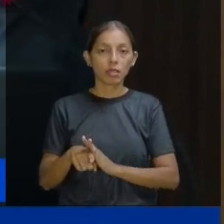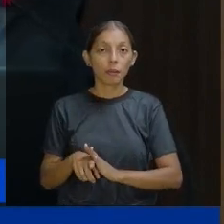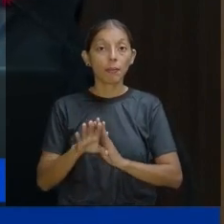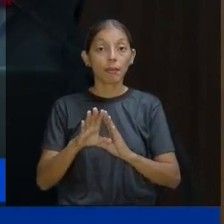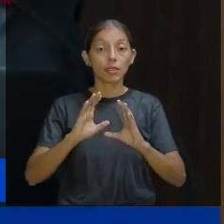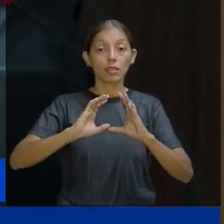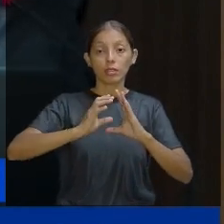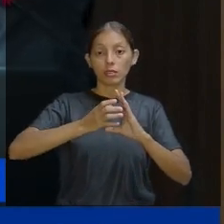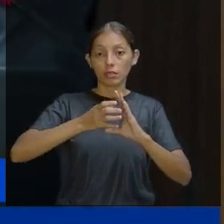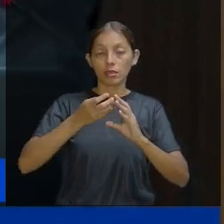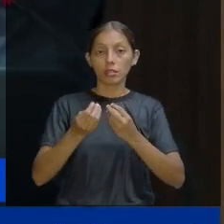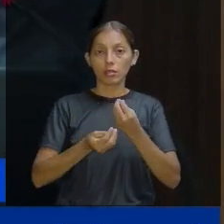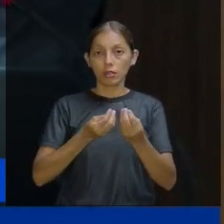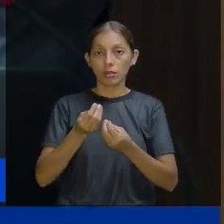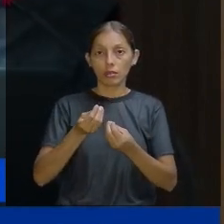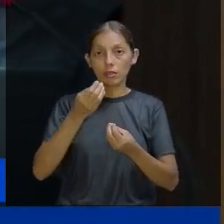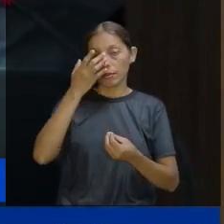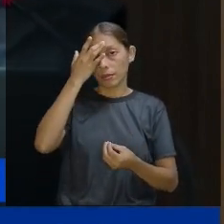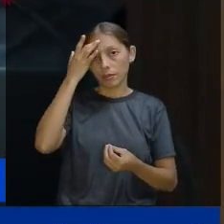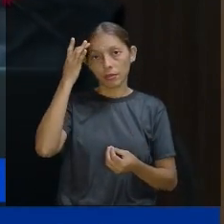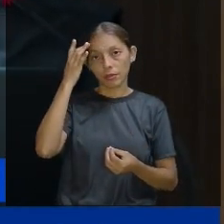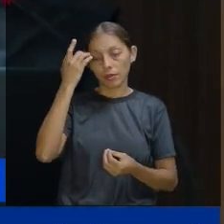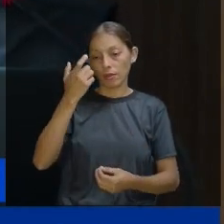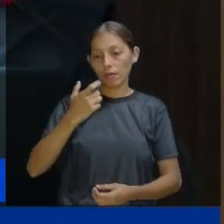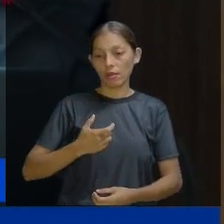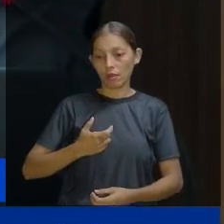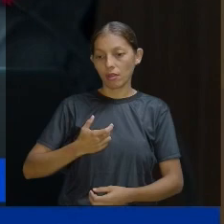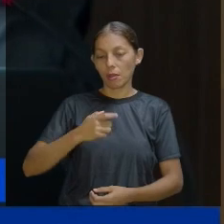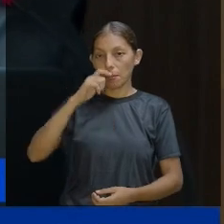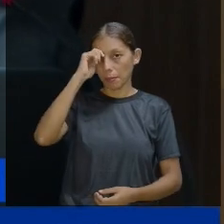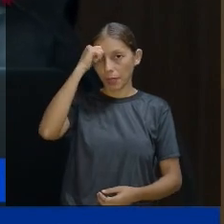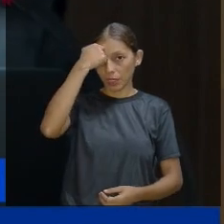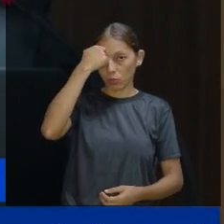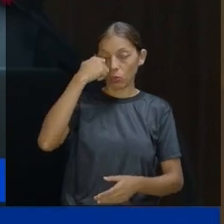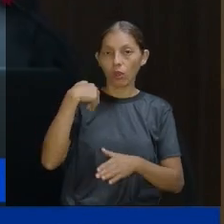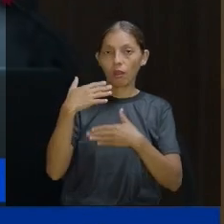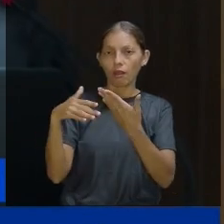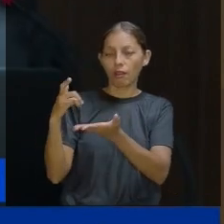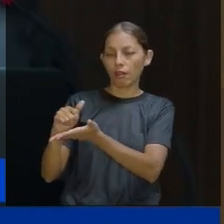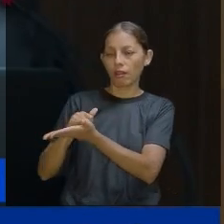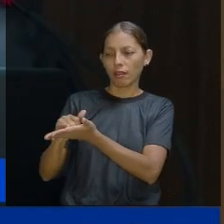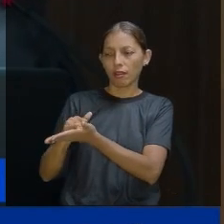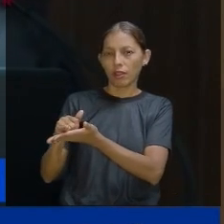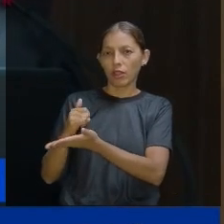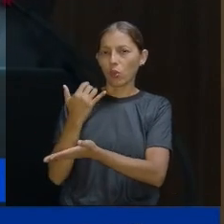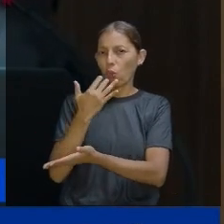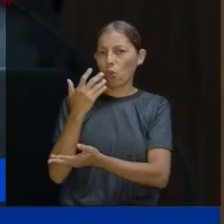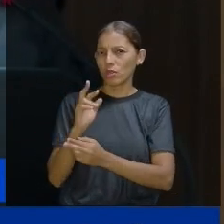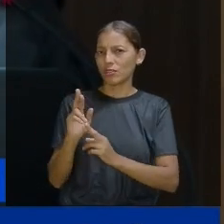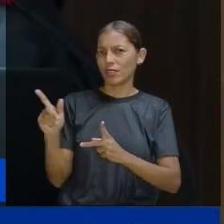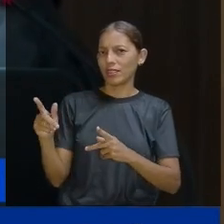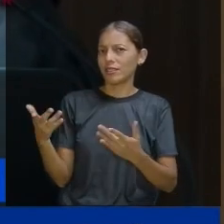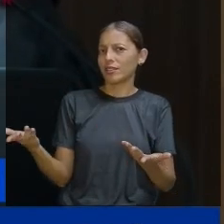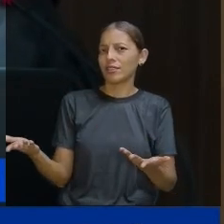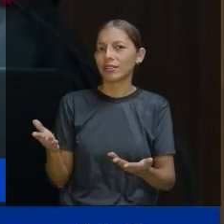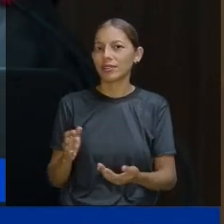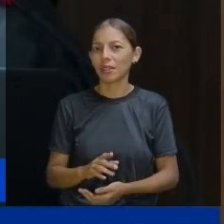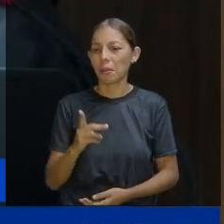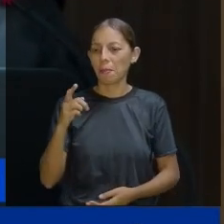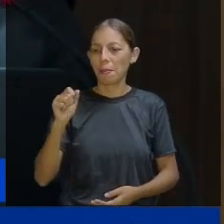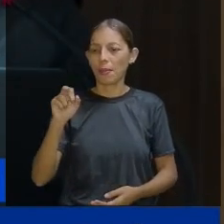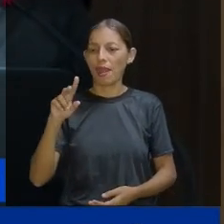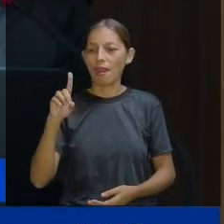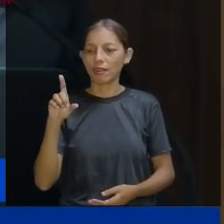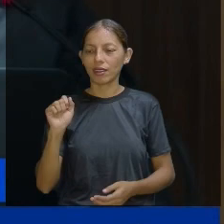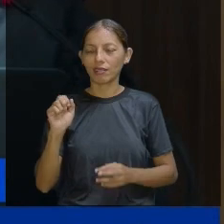partidária a pessoa declara uma cor e no registro de candidatura declara outra. Então,